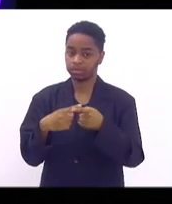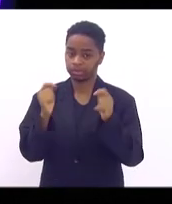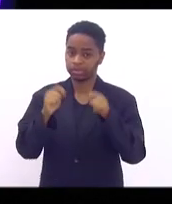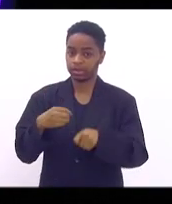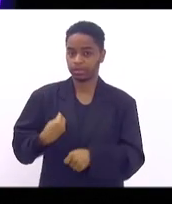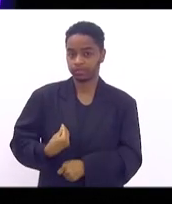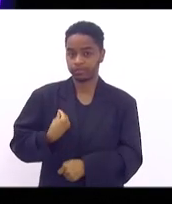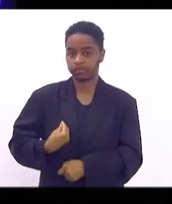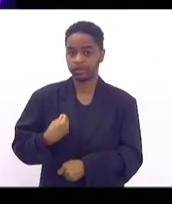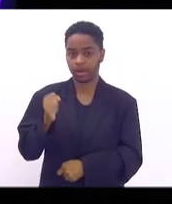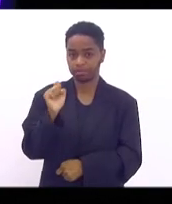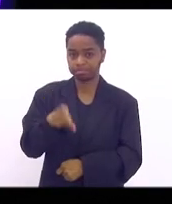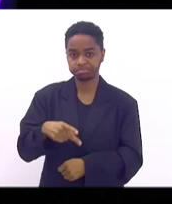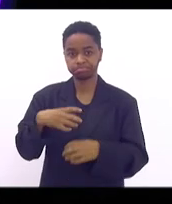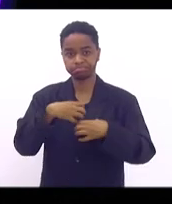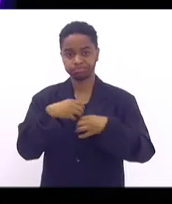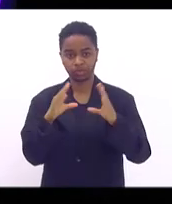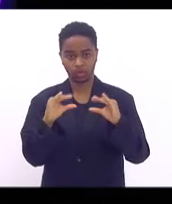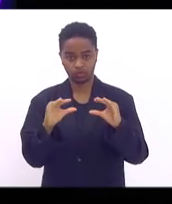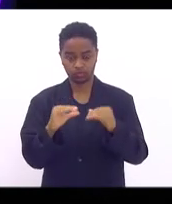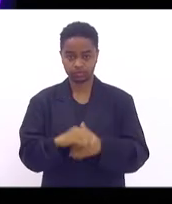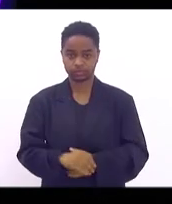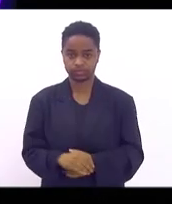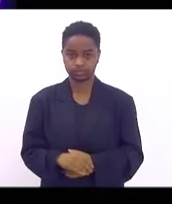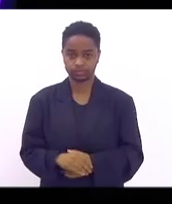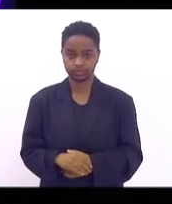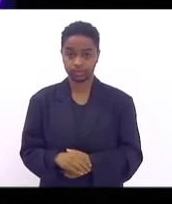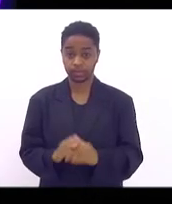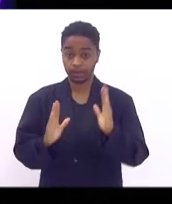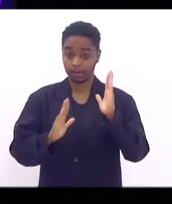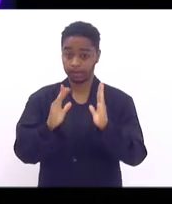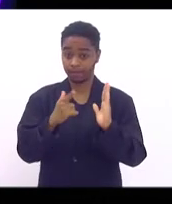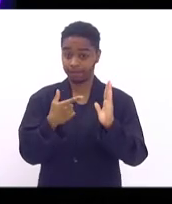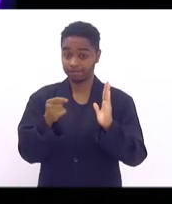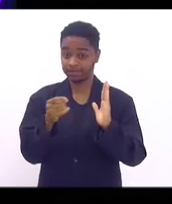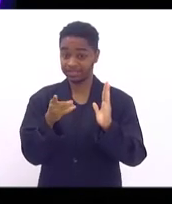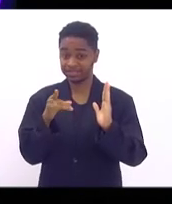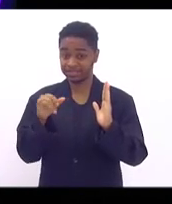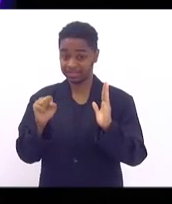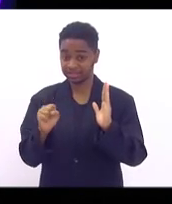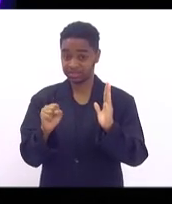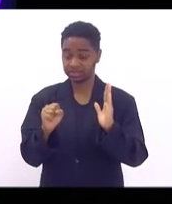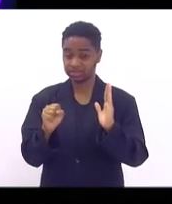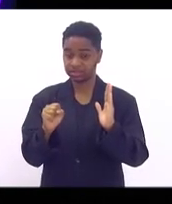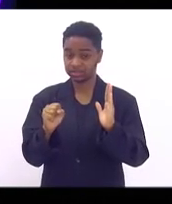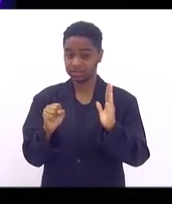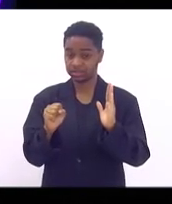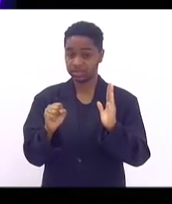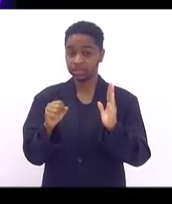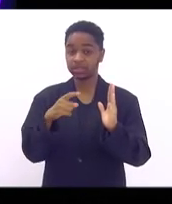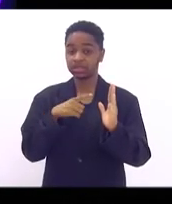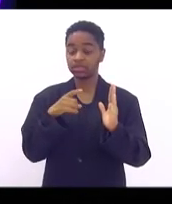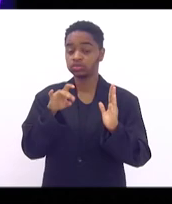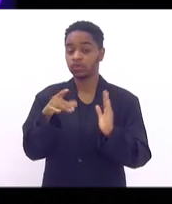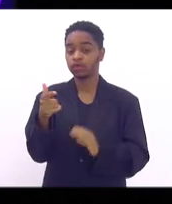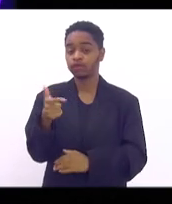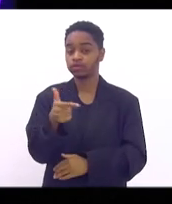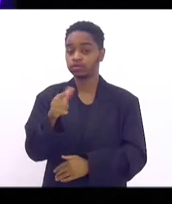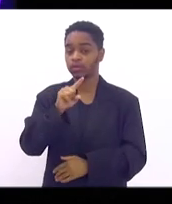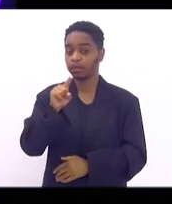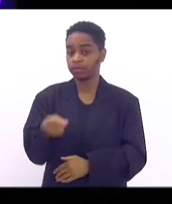uma aposentadoria confortável. Dentro de 20 dias, ela fica apenas com